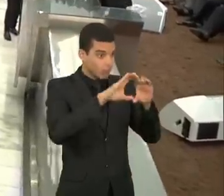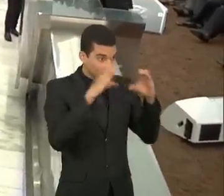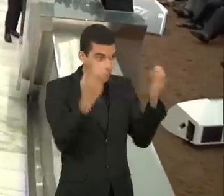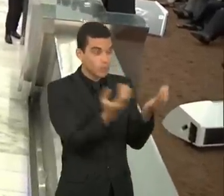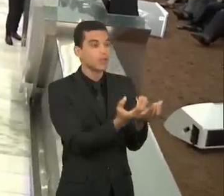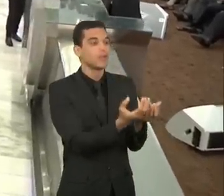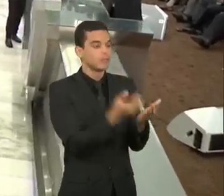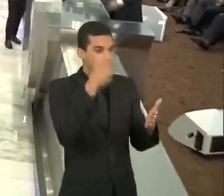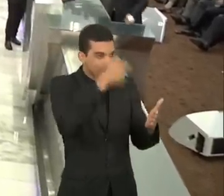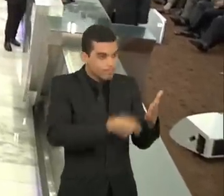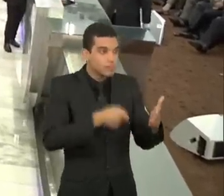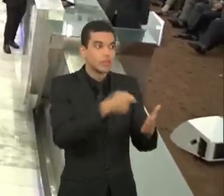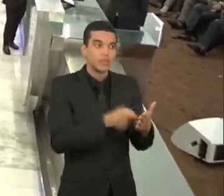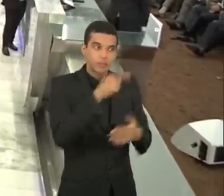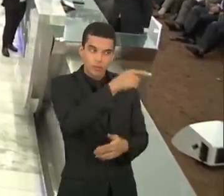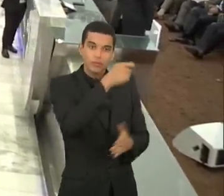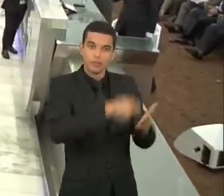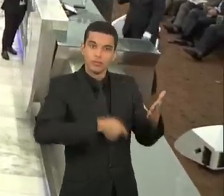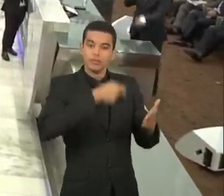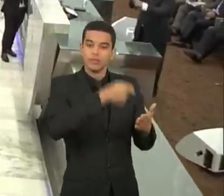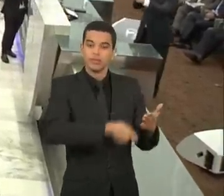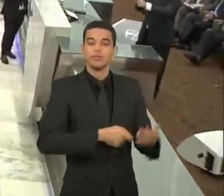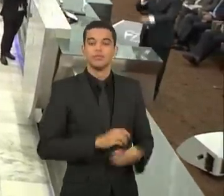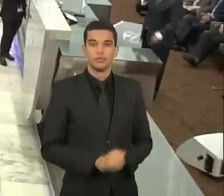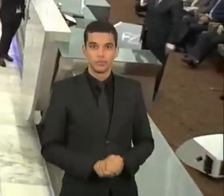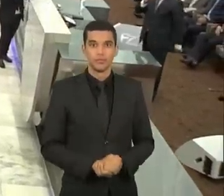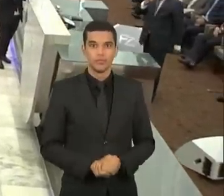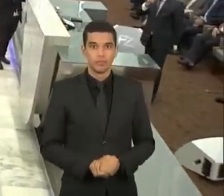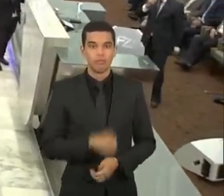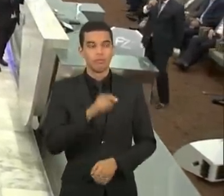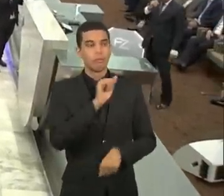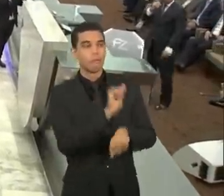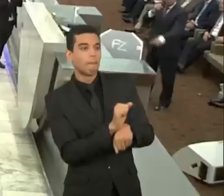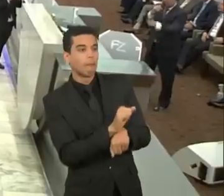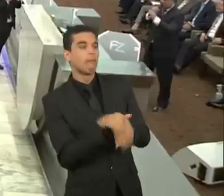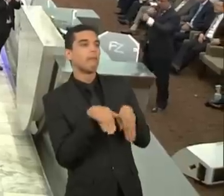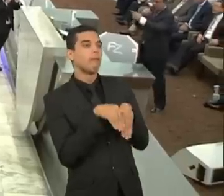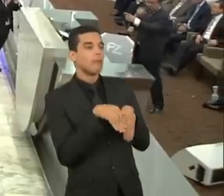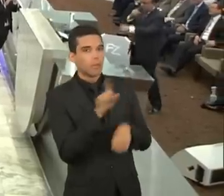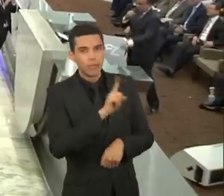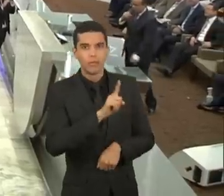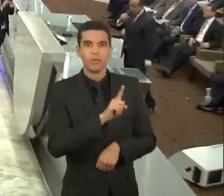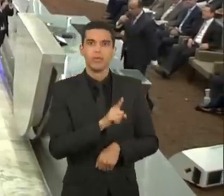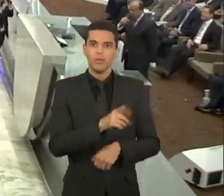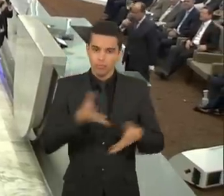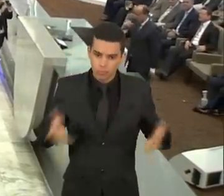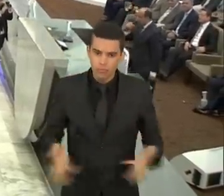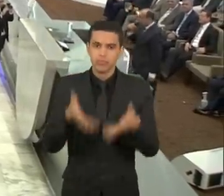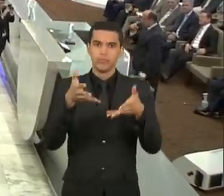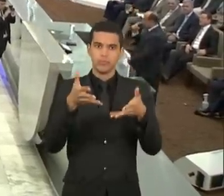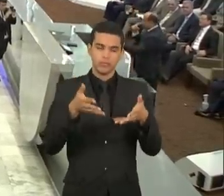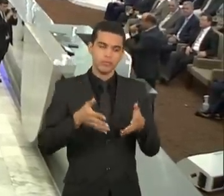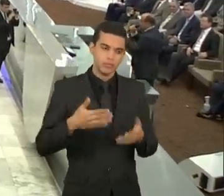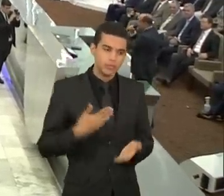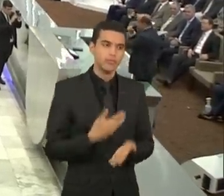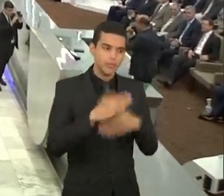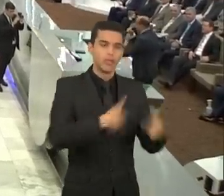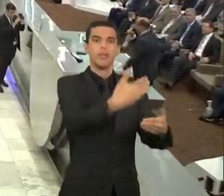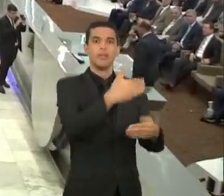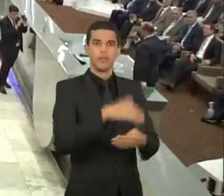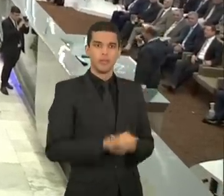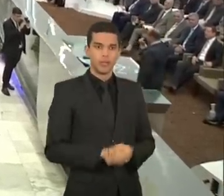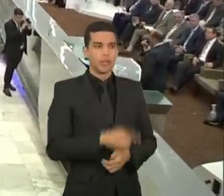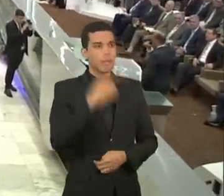está insistindo com você. Saia da inércia, saia da paralisação, deixe de ser massa